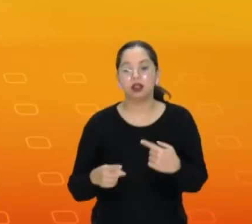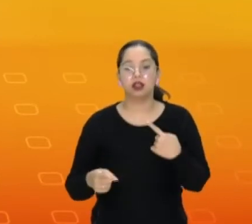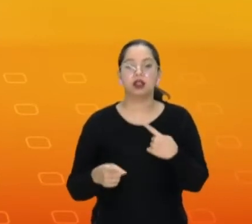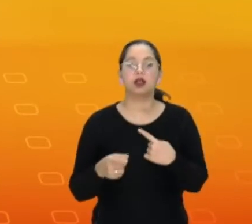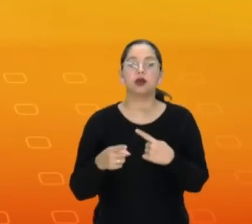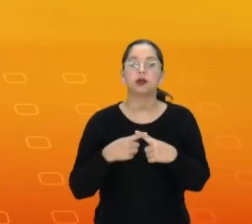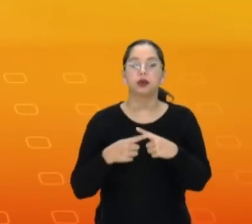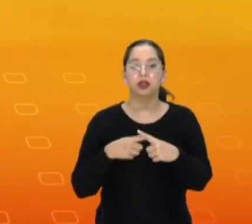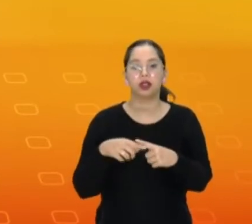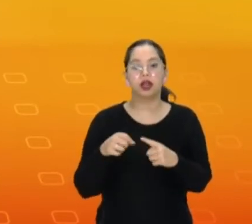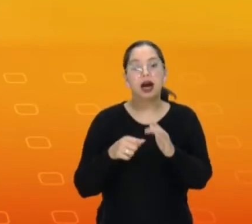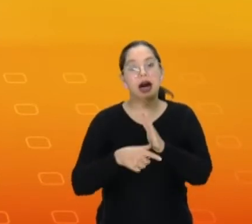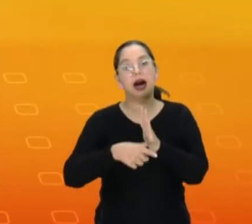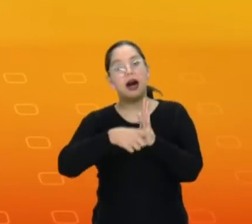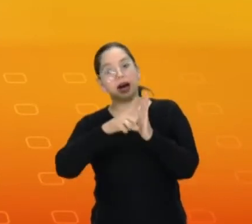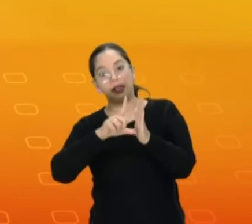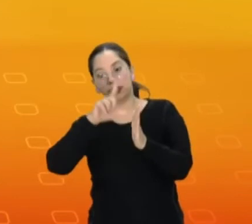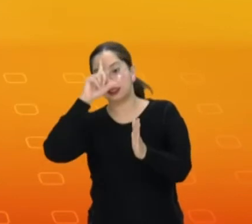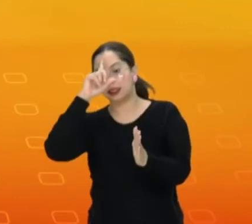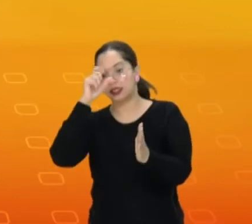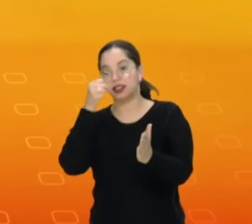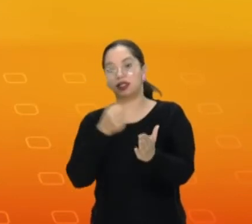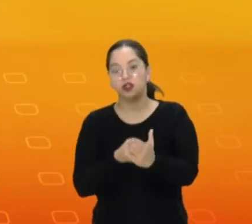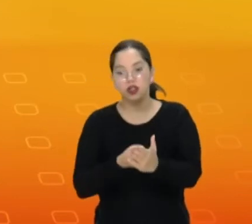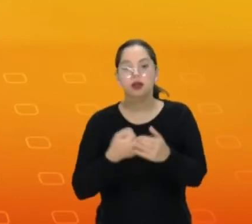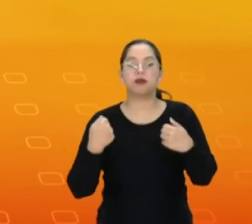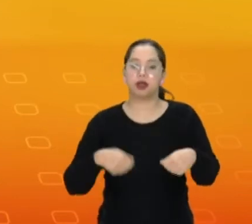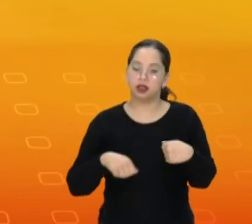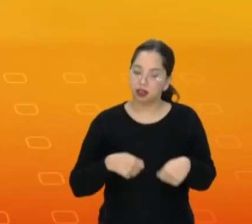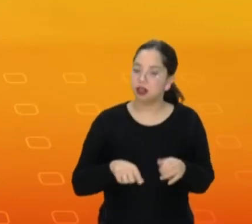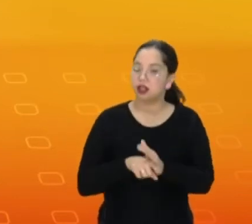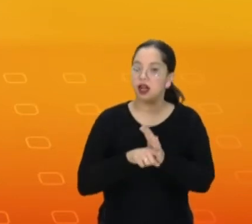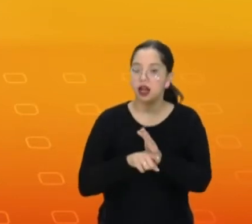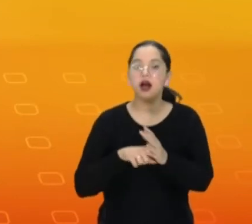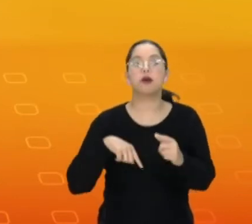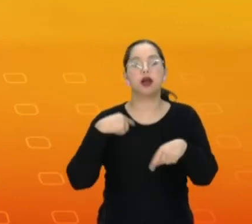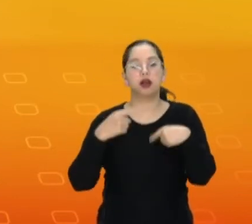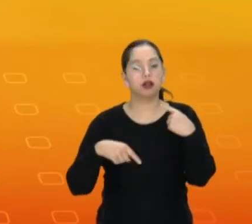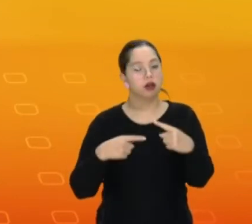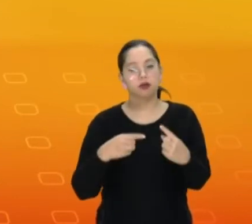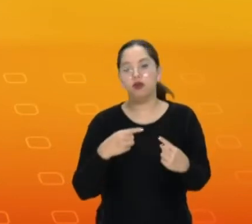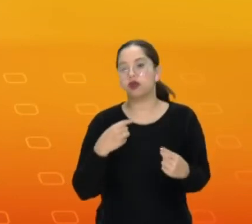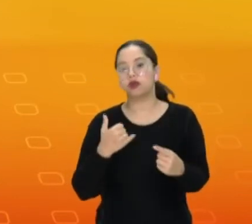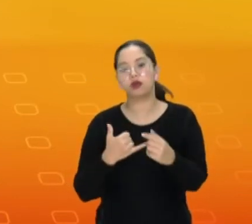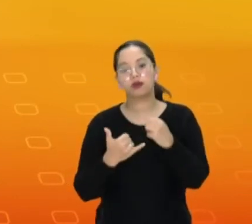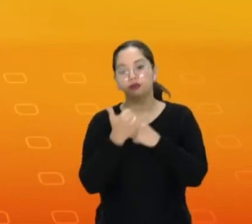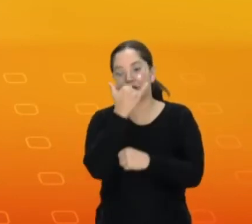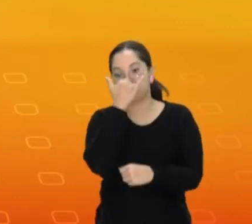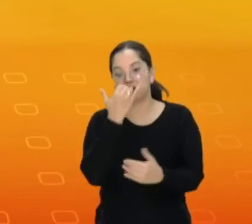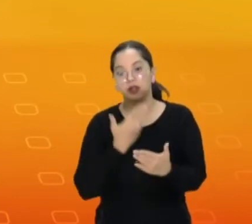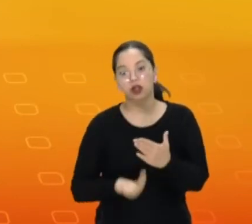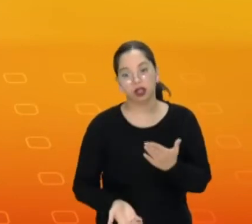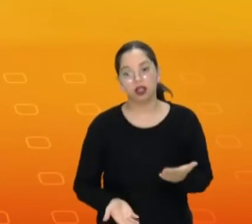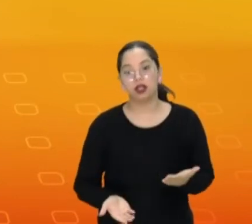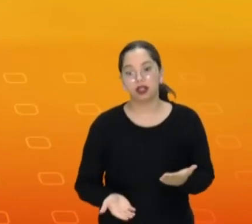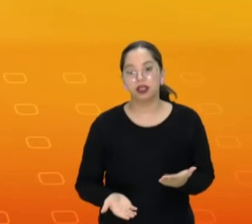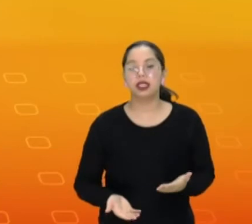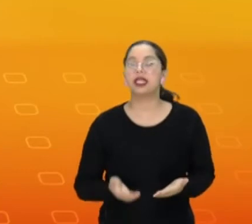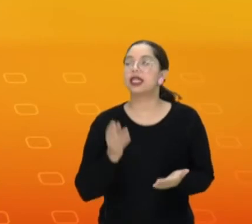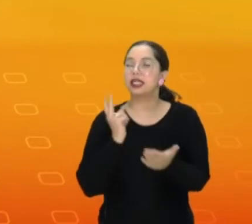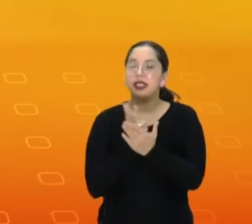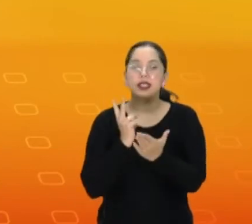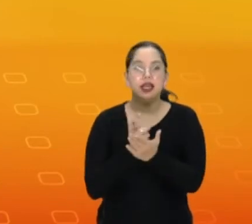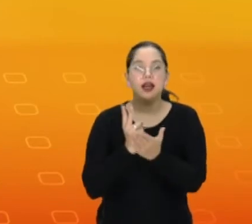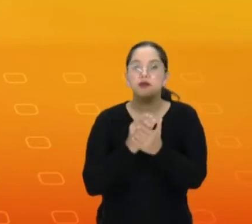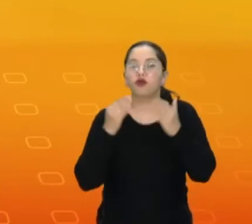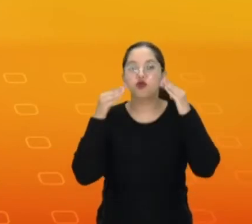decisão aqui para decidir o que que a gente vai buscar né Sempre tentando mirar se tiver maior grau de benefício né